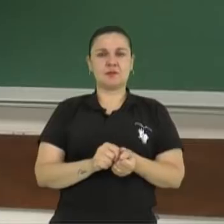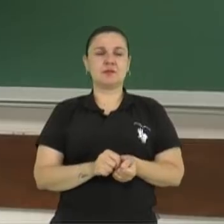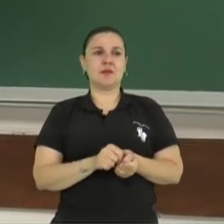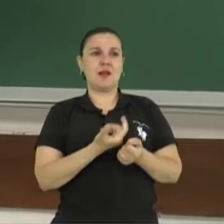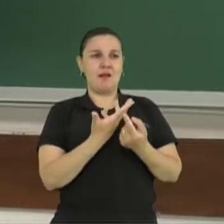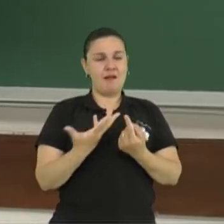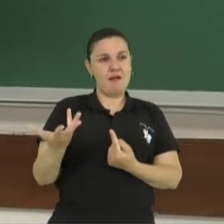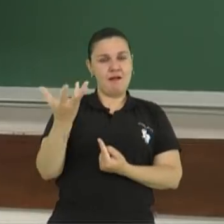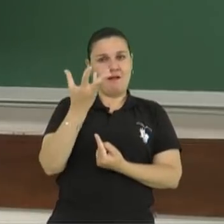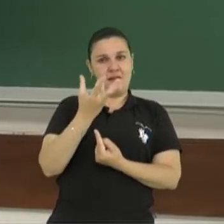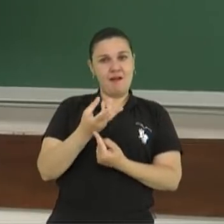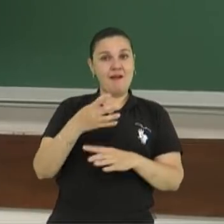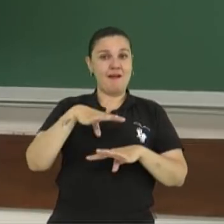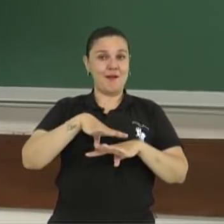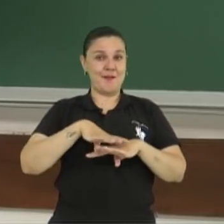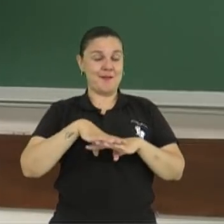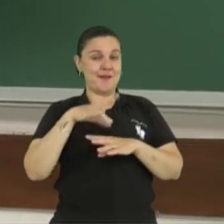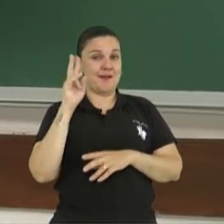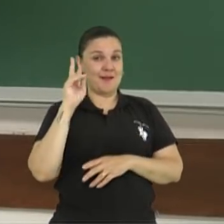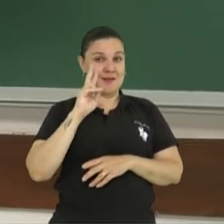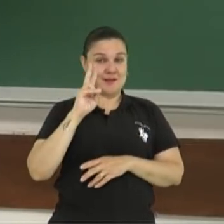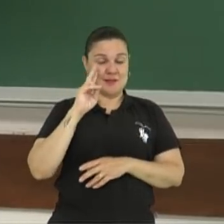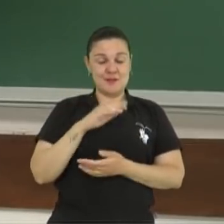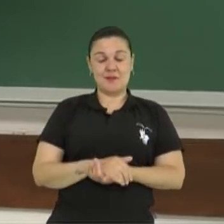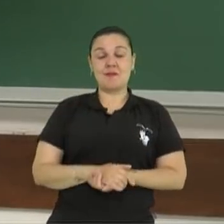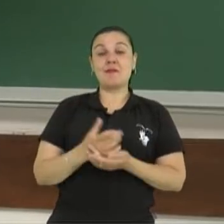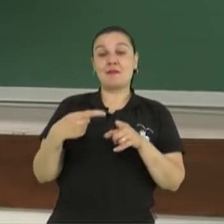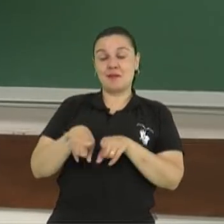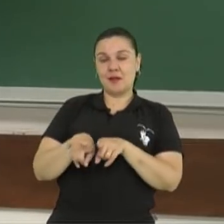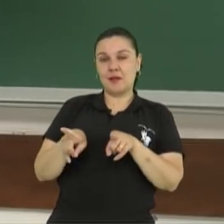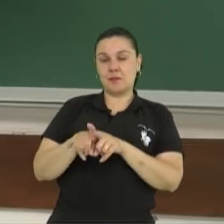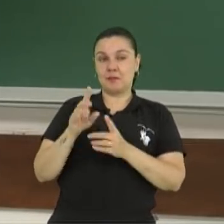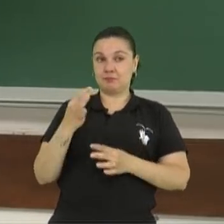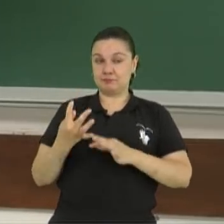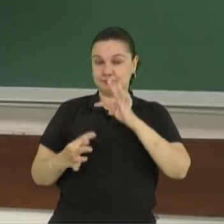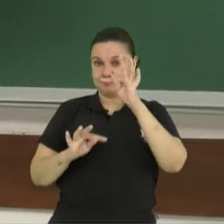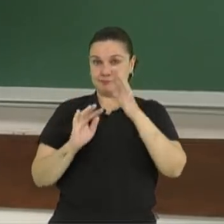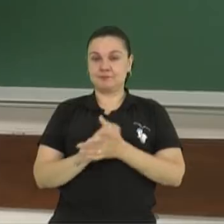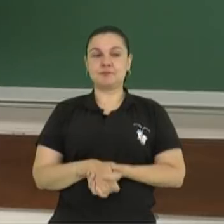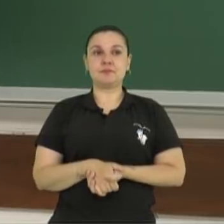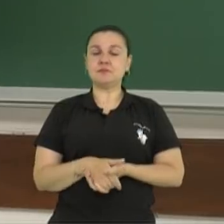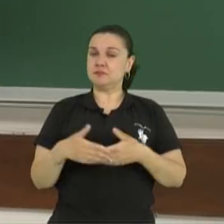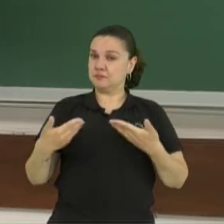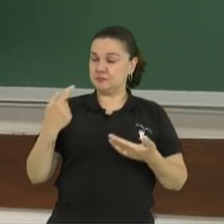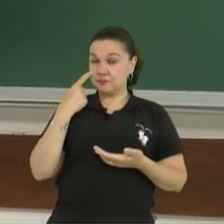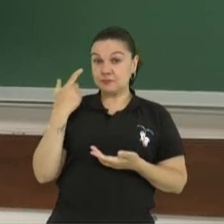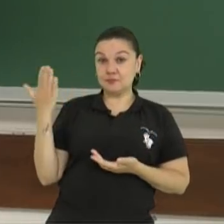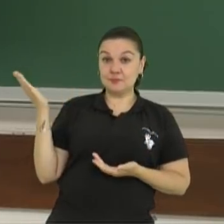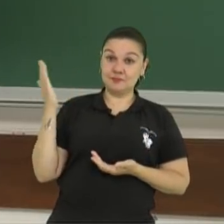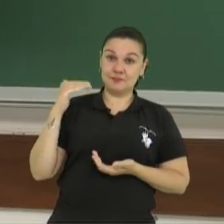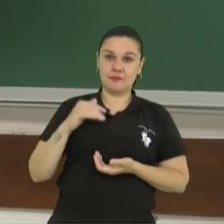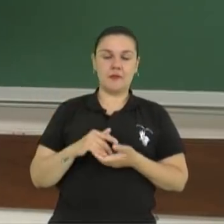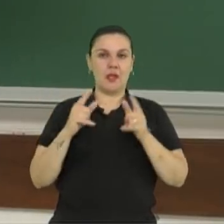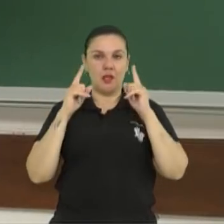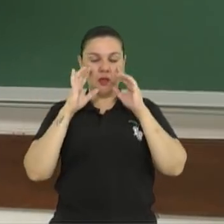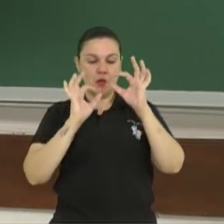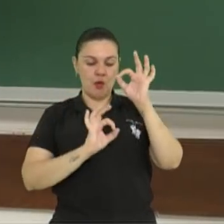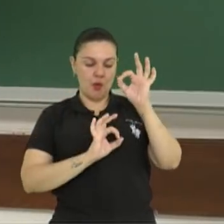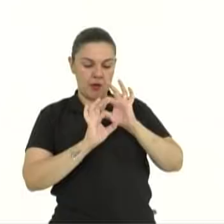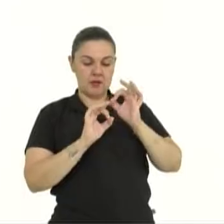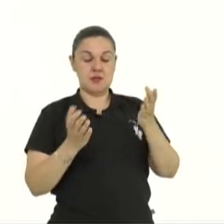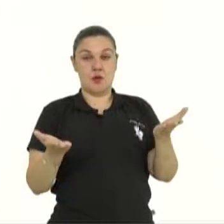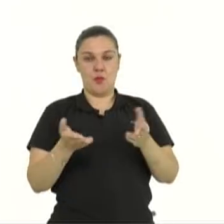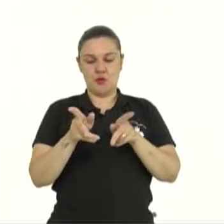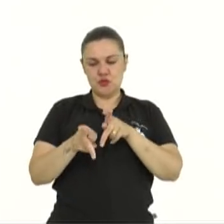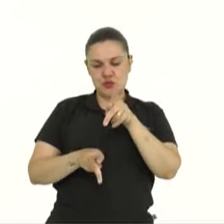arte, matemática, história e também a tecnologia. Então, vamos lá. No modelo atual de